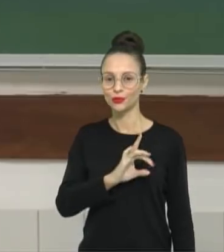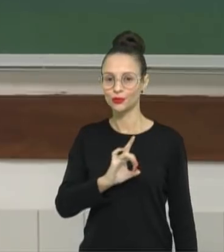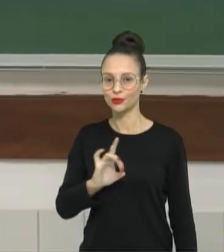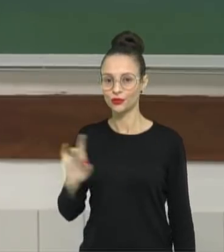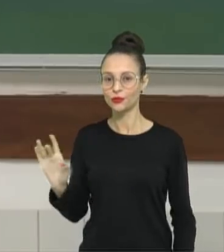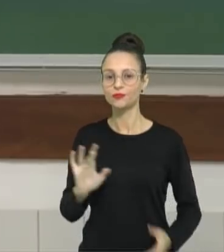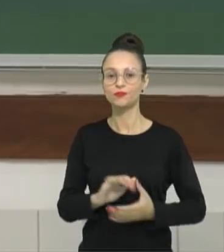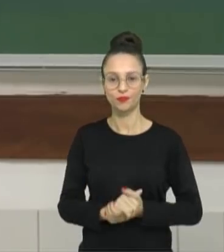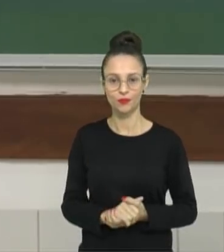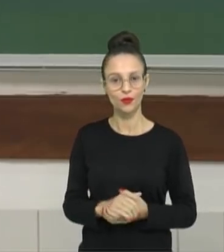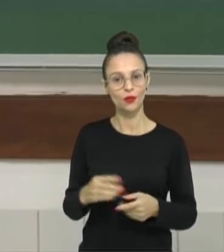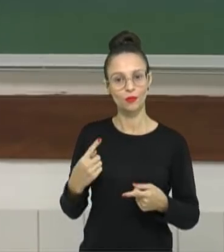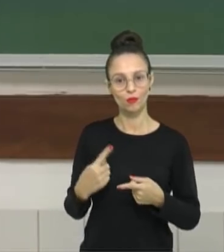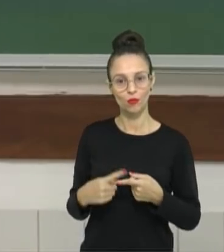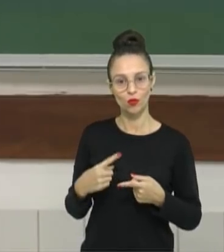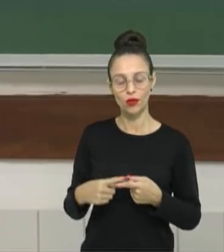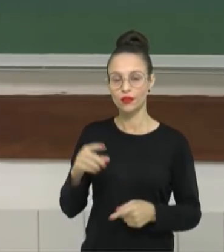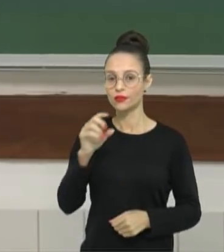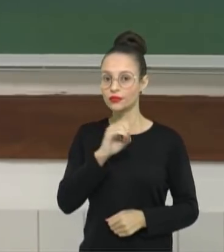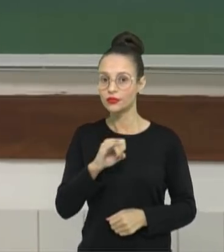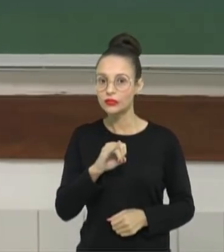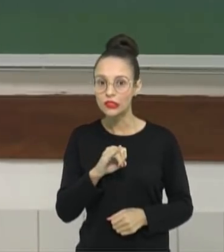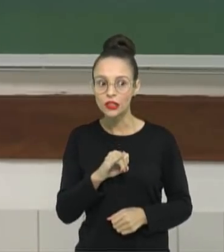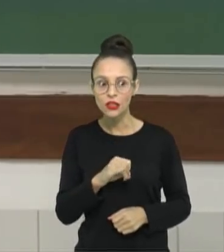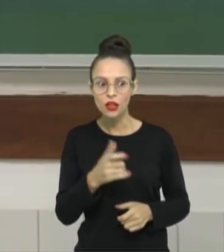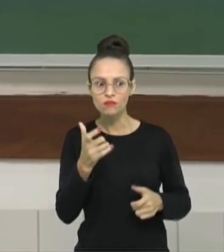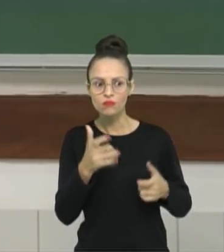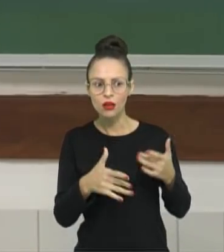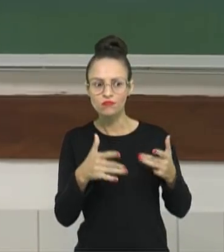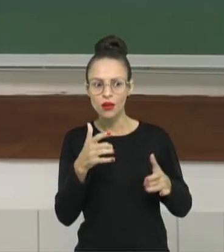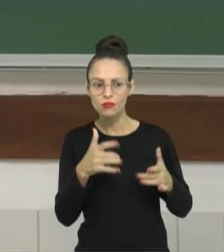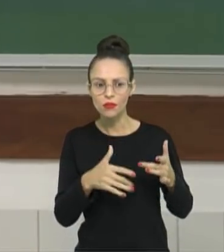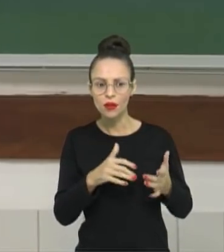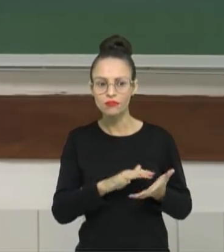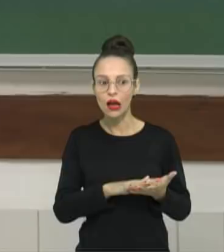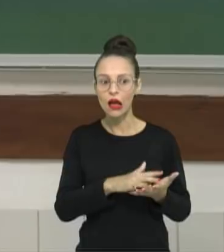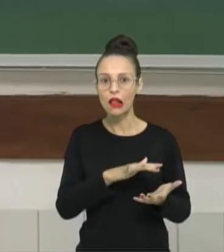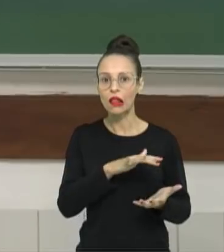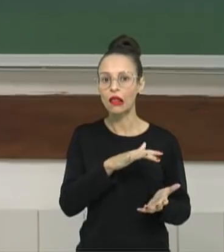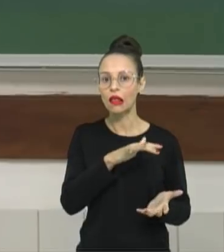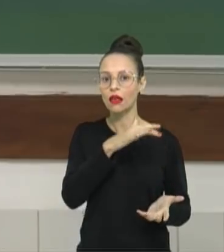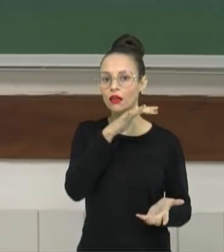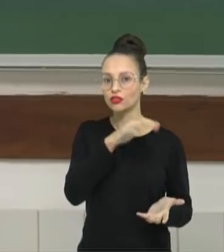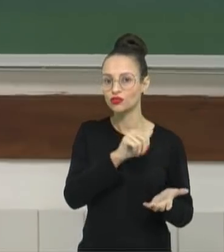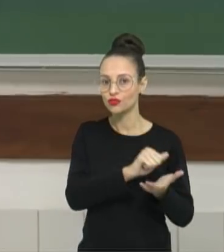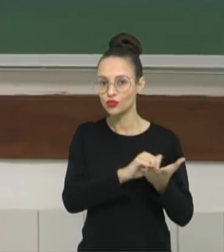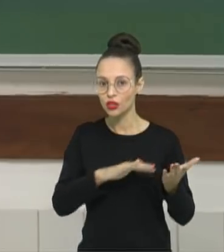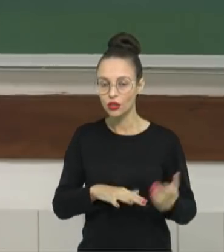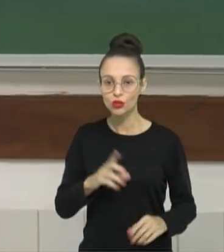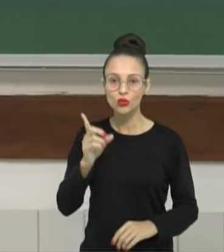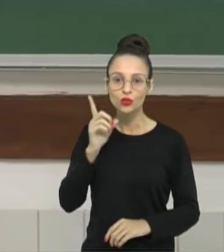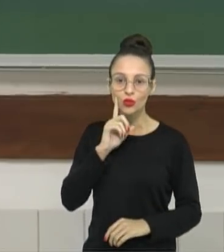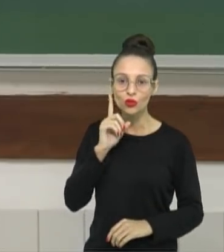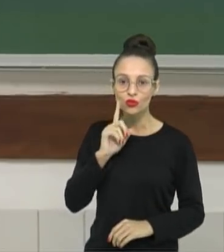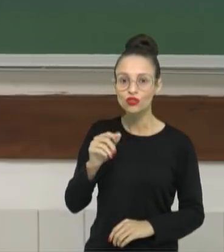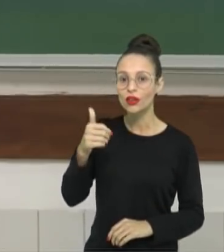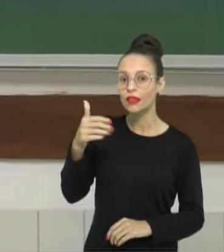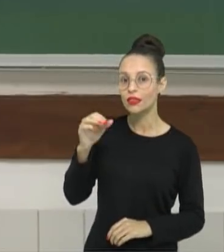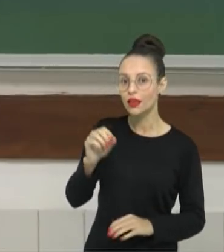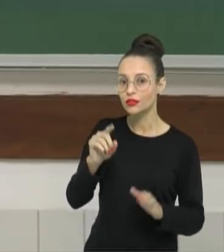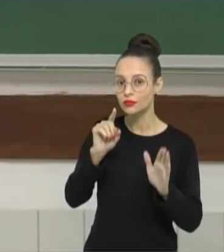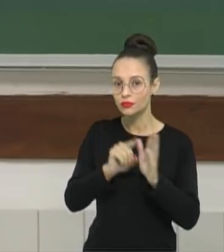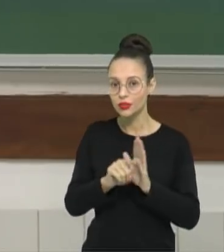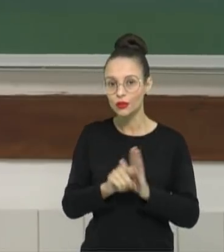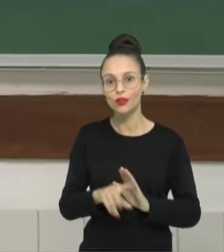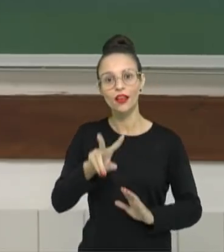diariamente. Porque se eu deixar acumular, ao invés de eu ter todos os dias 10 questões,